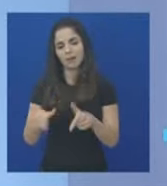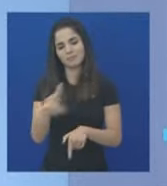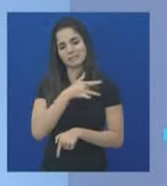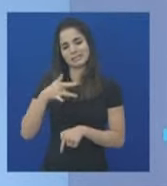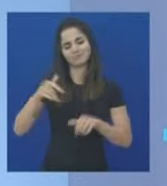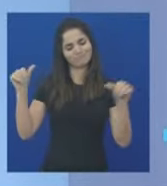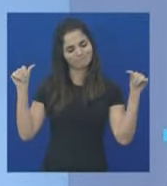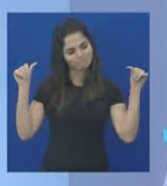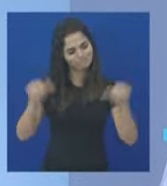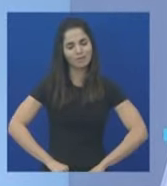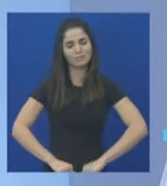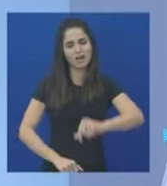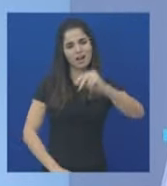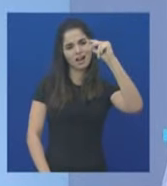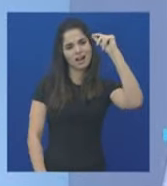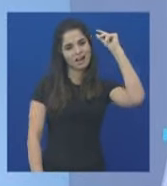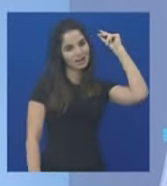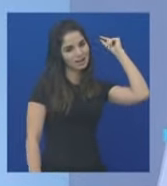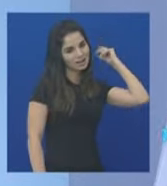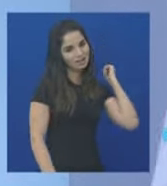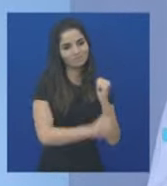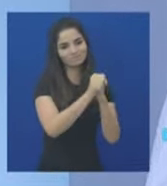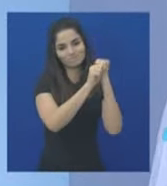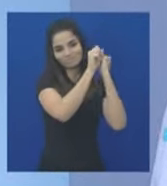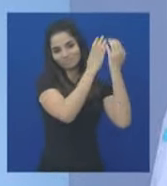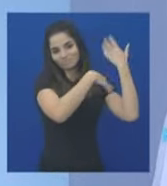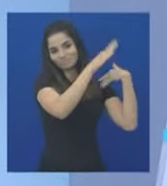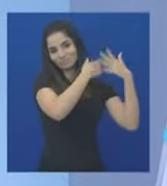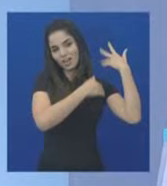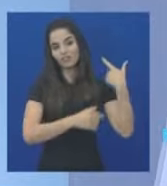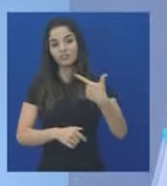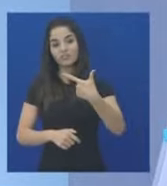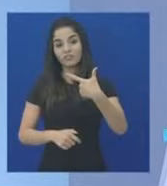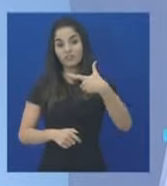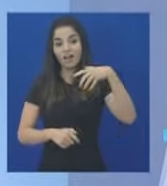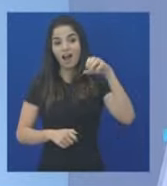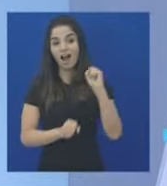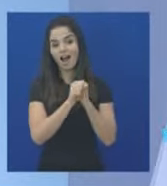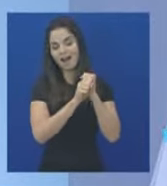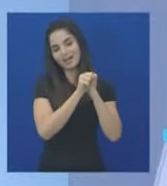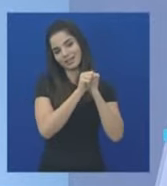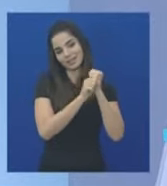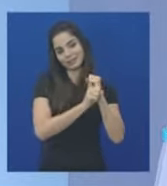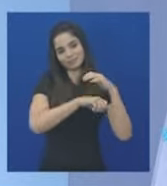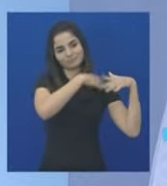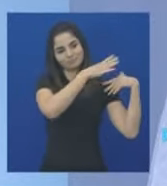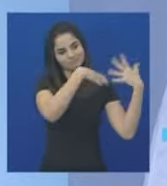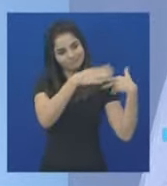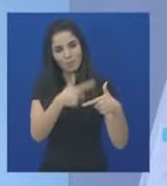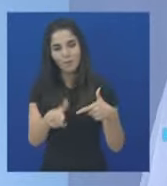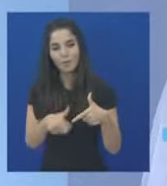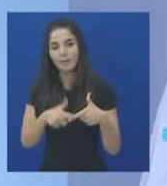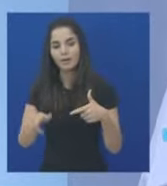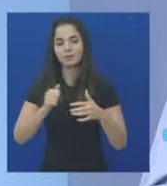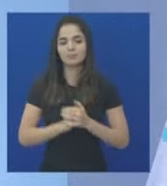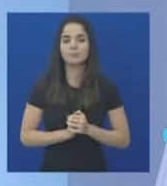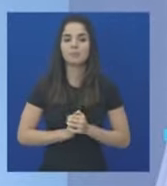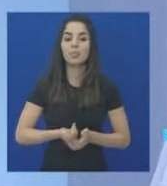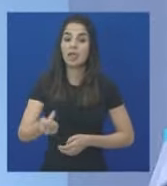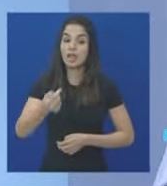que não são de agora. Já são de há muito tempo. São de 20 anos, são duas décadas com muitos problemas. Eu,